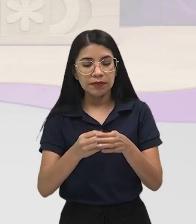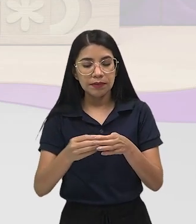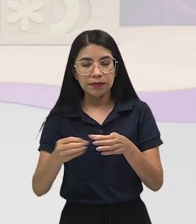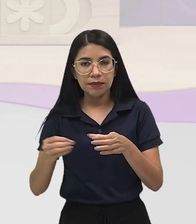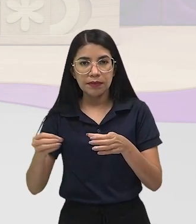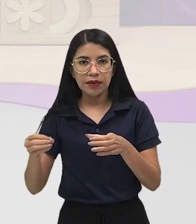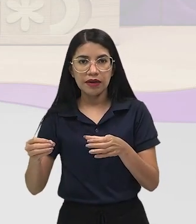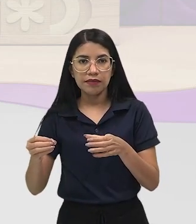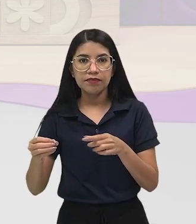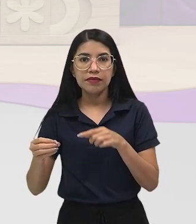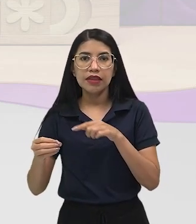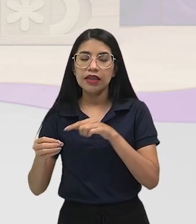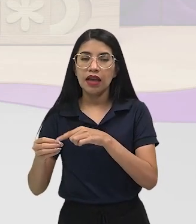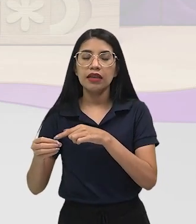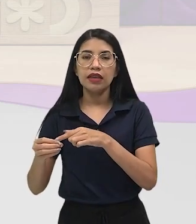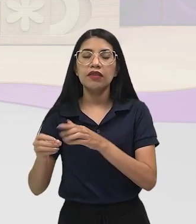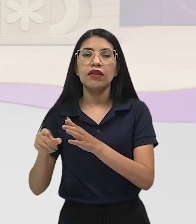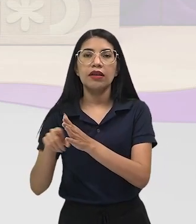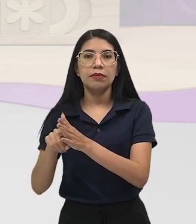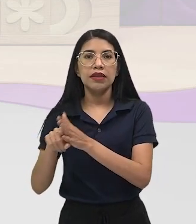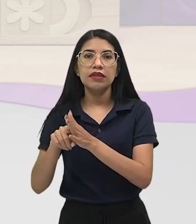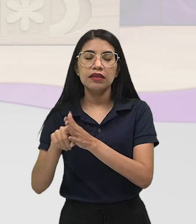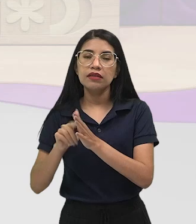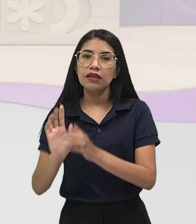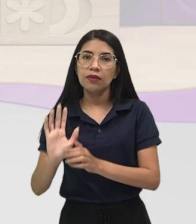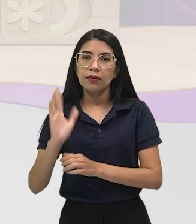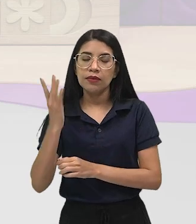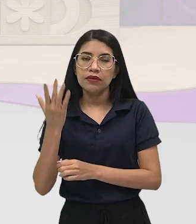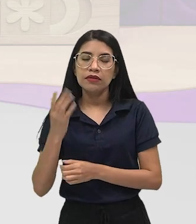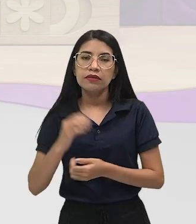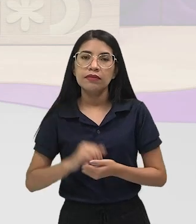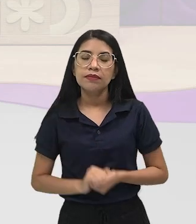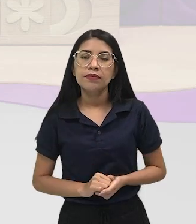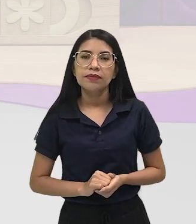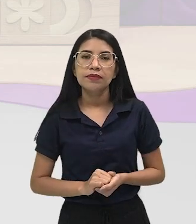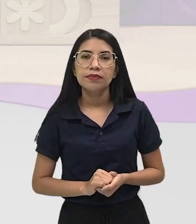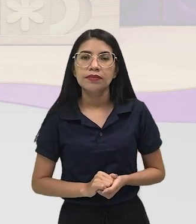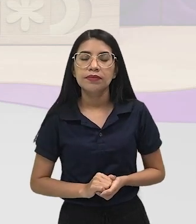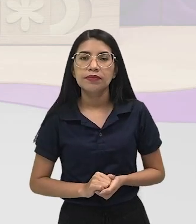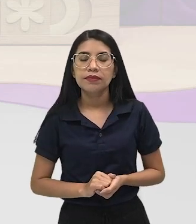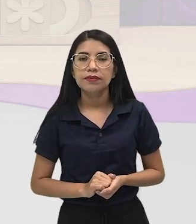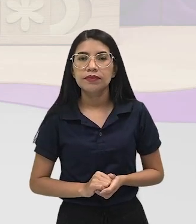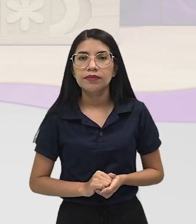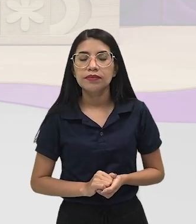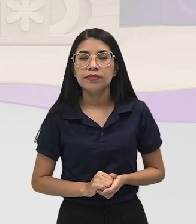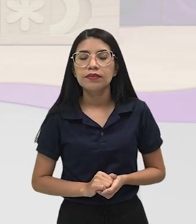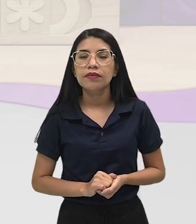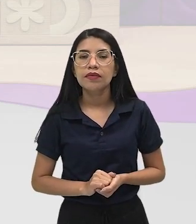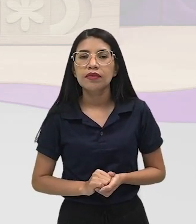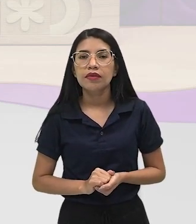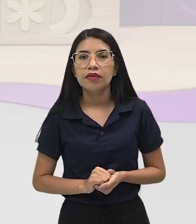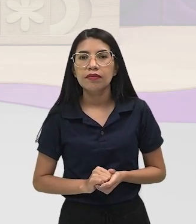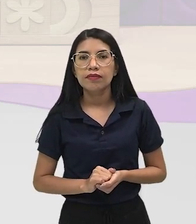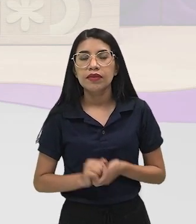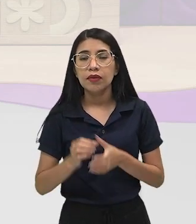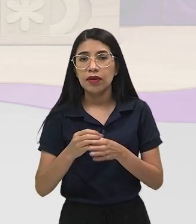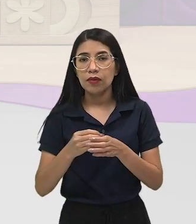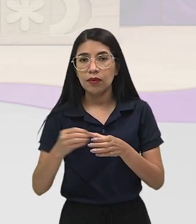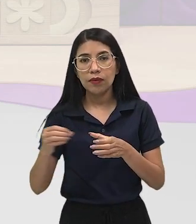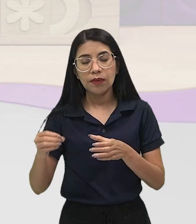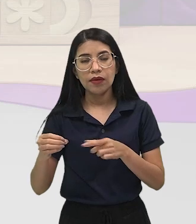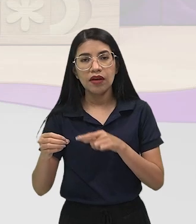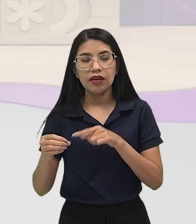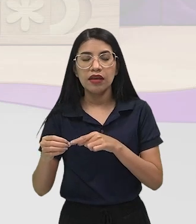pedaço dessa amostra. E a esse pedaço dessa amostra, né, como o próprio nome já está falando, é uma amostra, ela